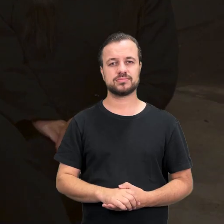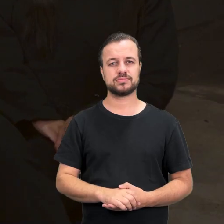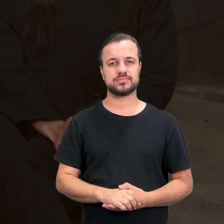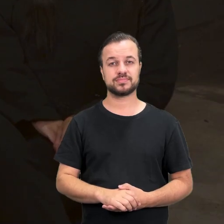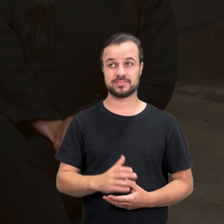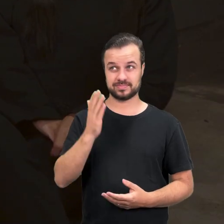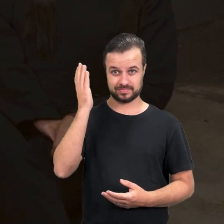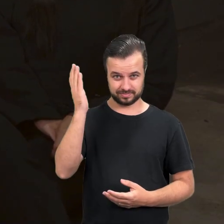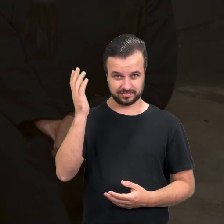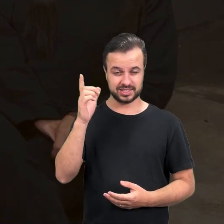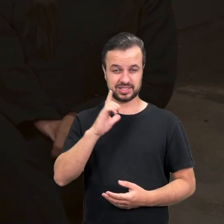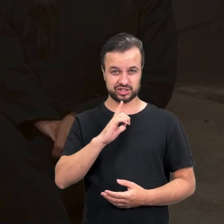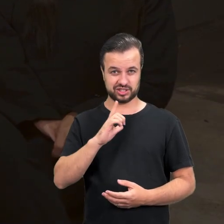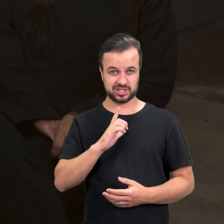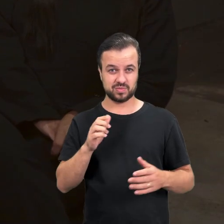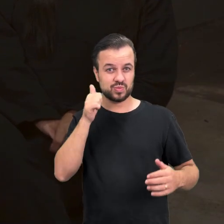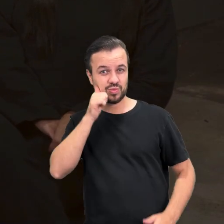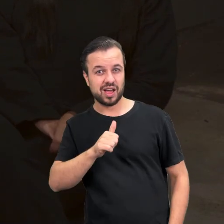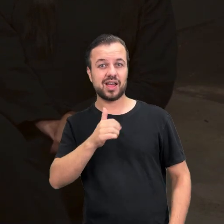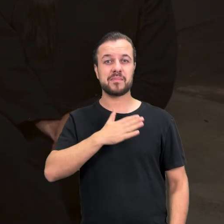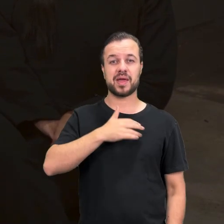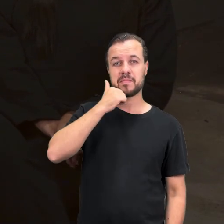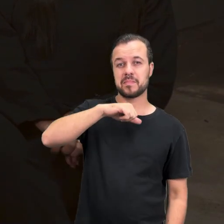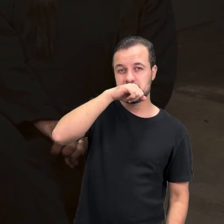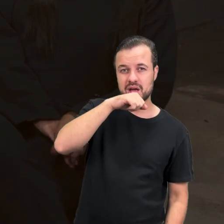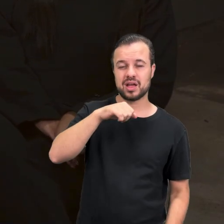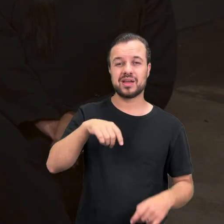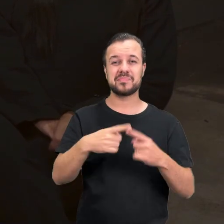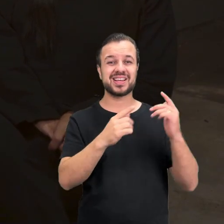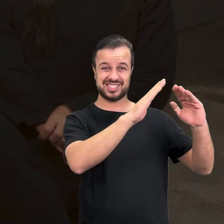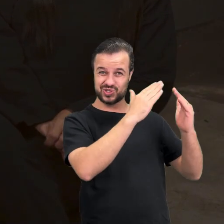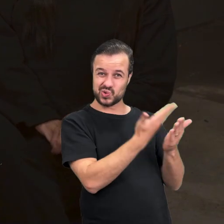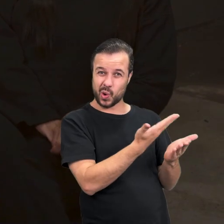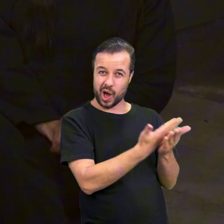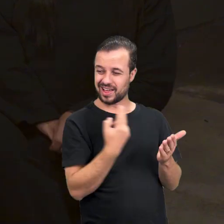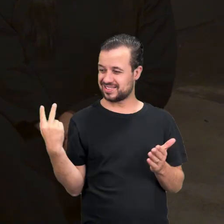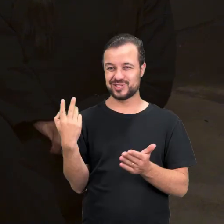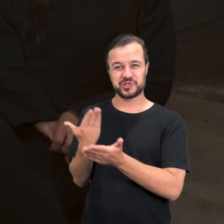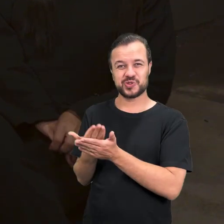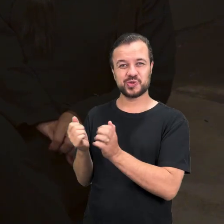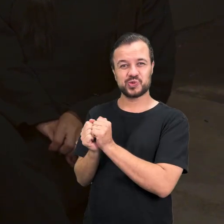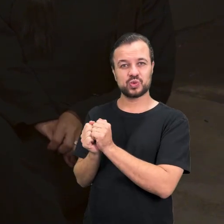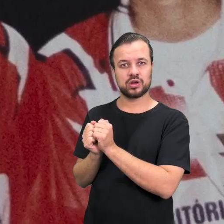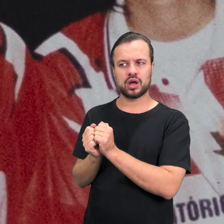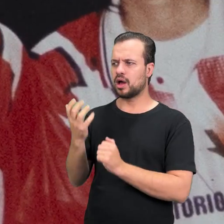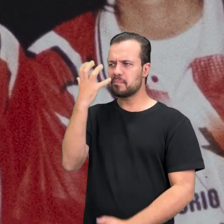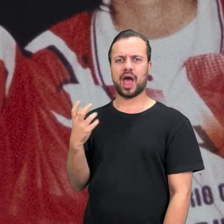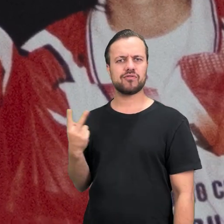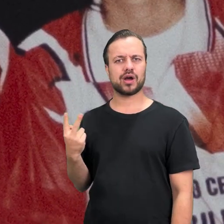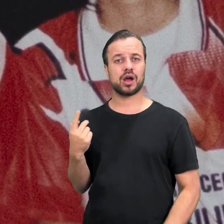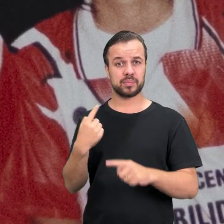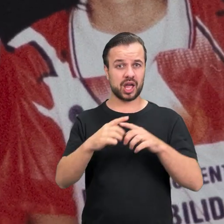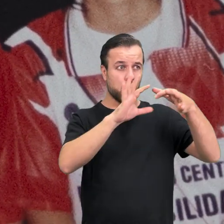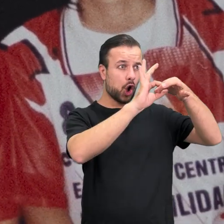Aqui a gente jogava, que conseguia formar com as mulheres, com a minha mãe e tudo. Mas na escola, por exemplo, a gente estudou junto, a gente ficava brava porque nas